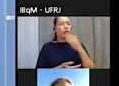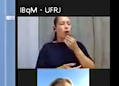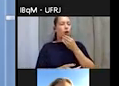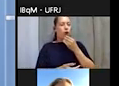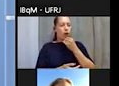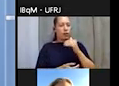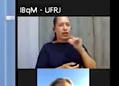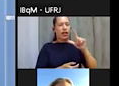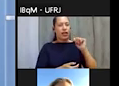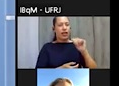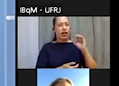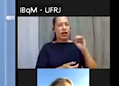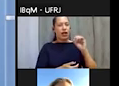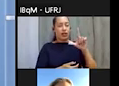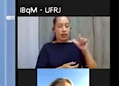reconhece que é